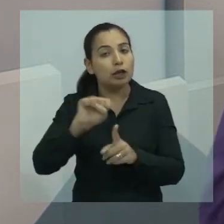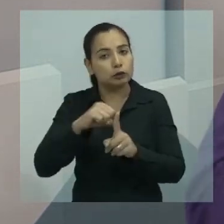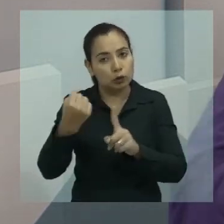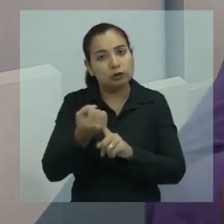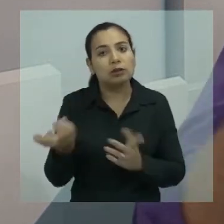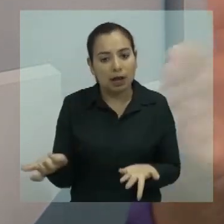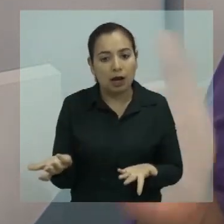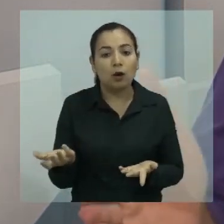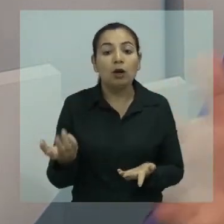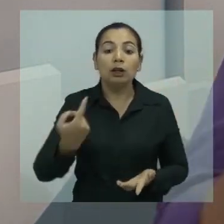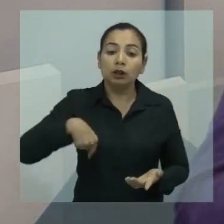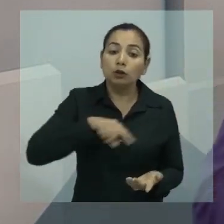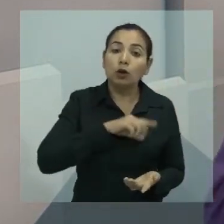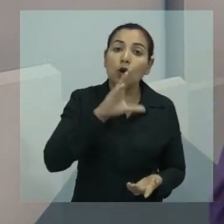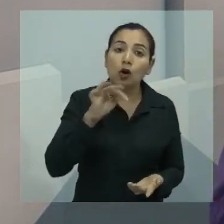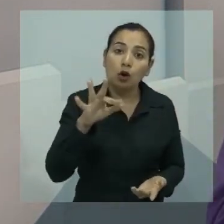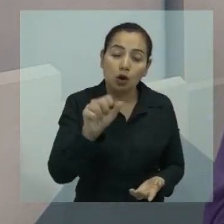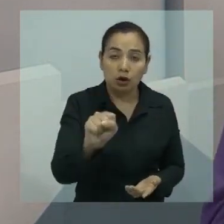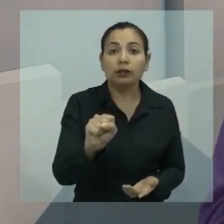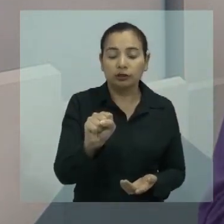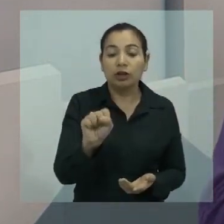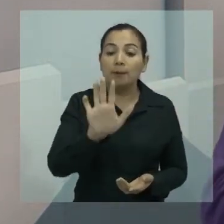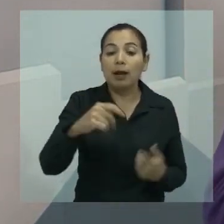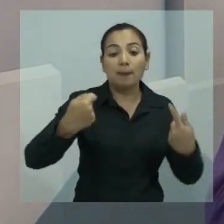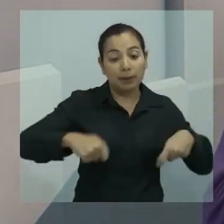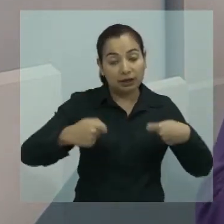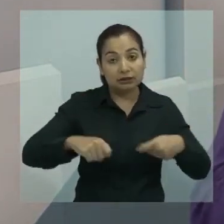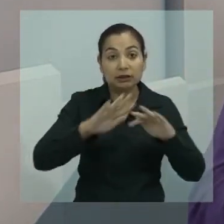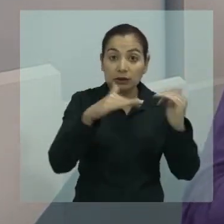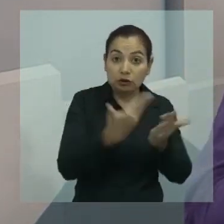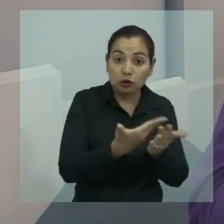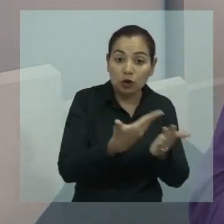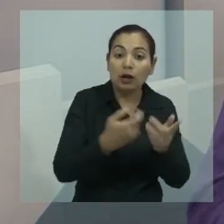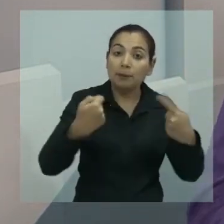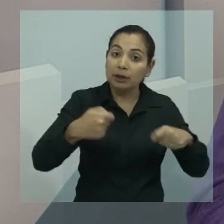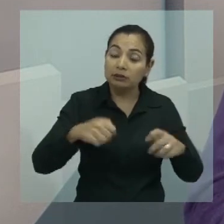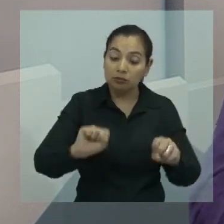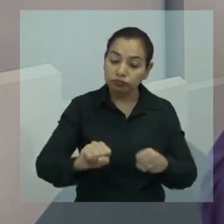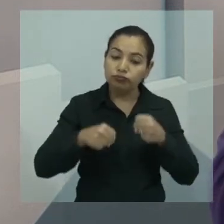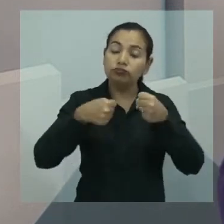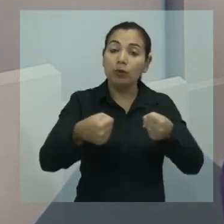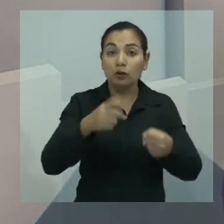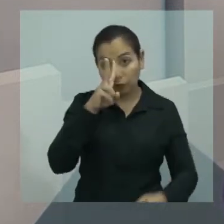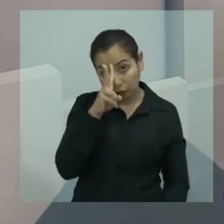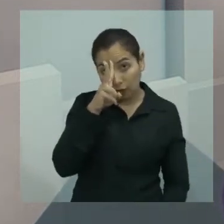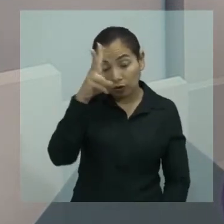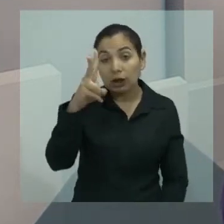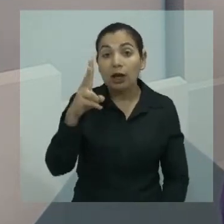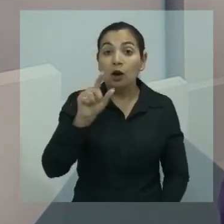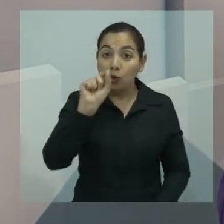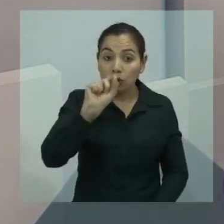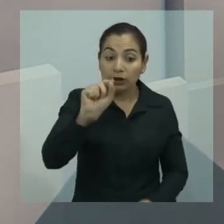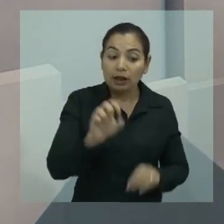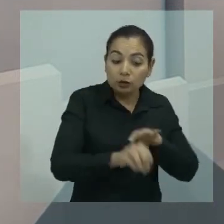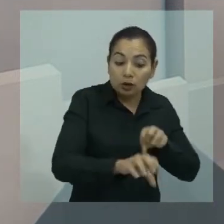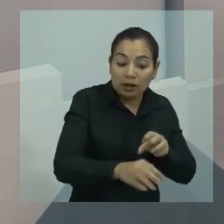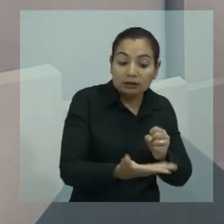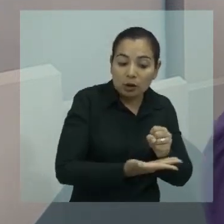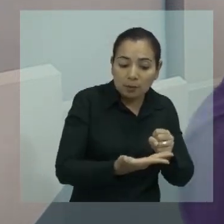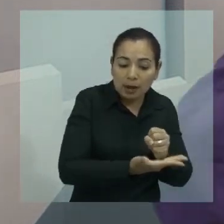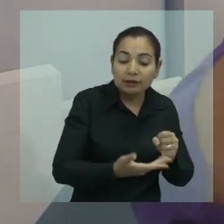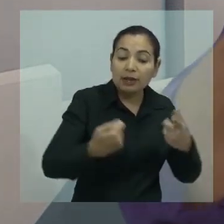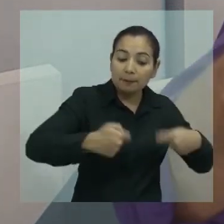da família, né? Então, isso é um fator de ascensão social, fortemente. Então, a gente precisa das cotas, mas é